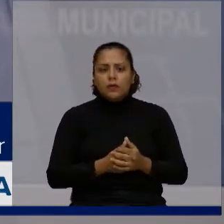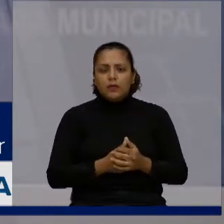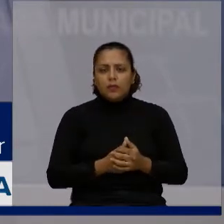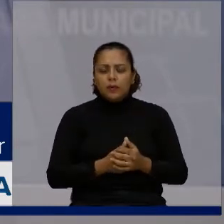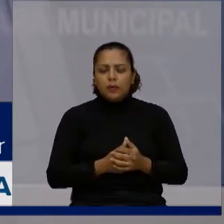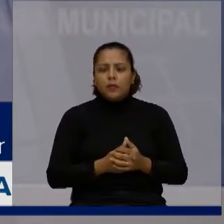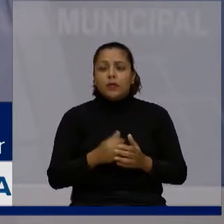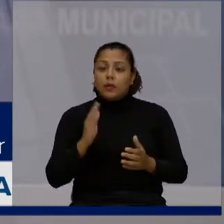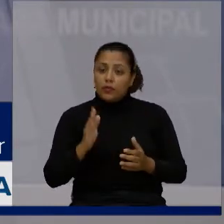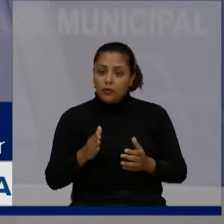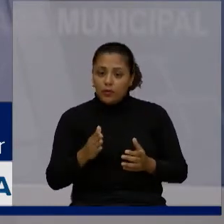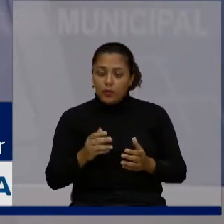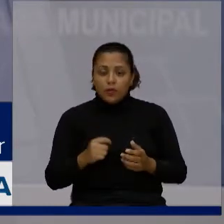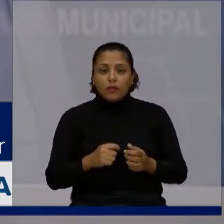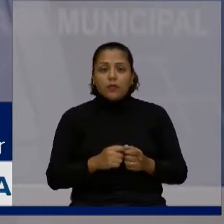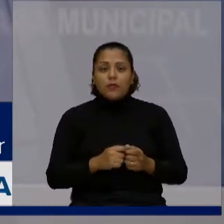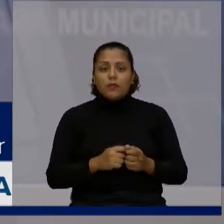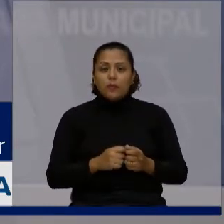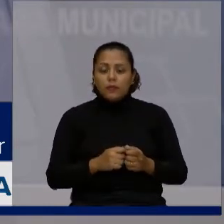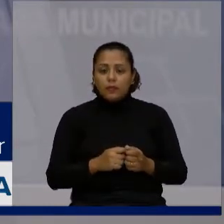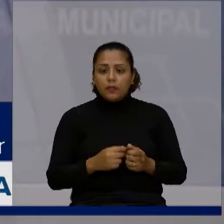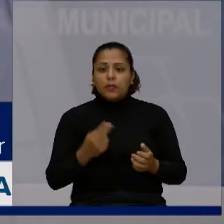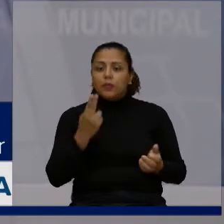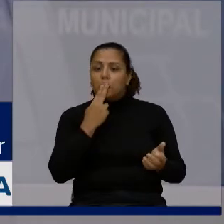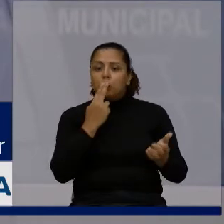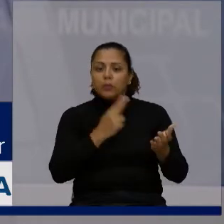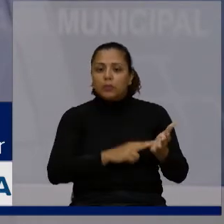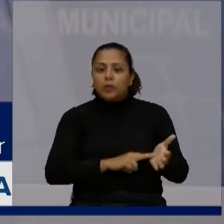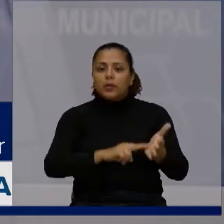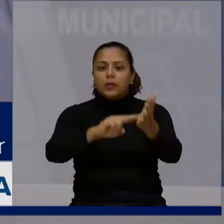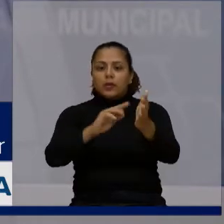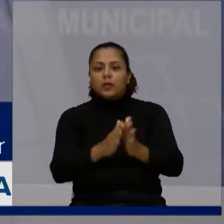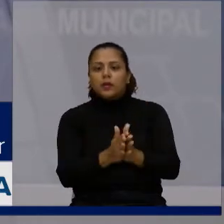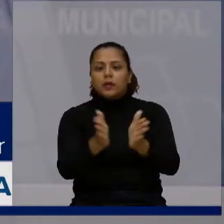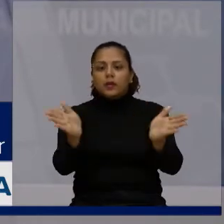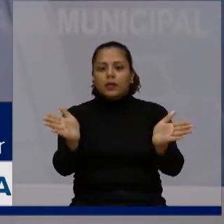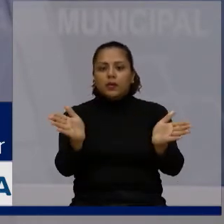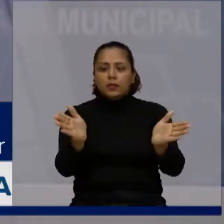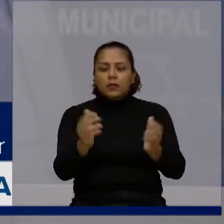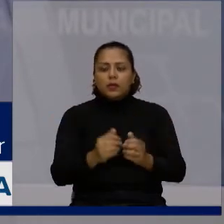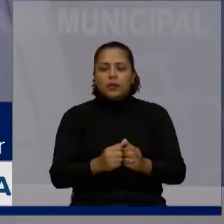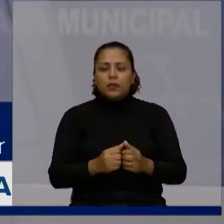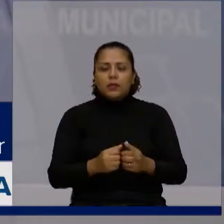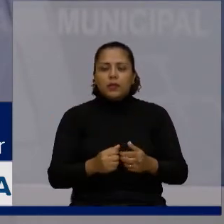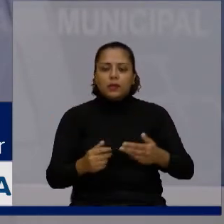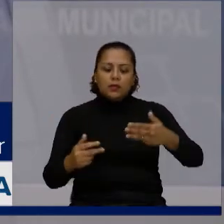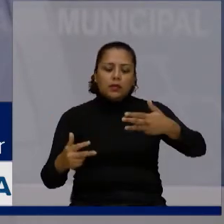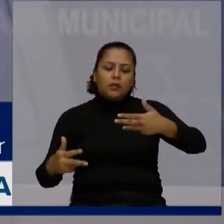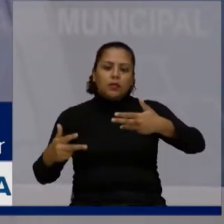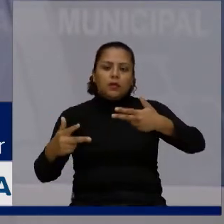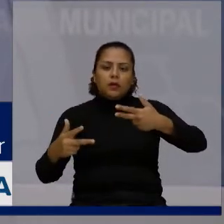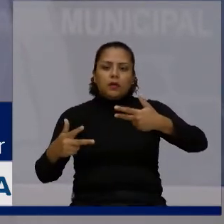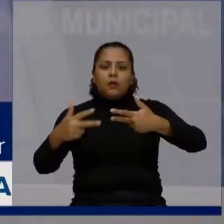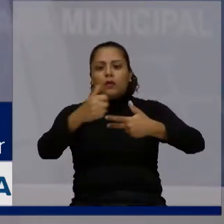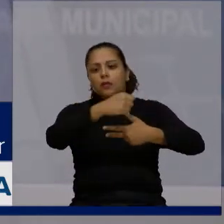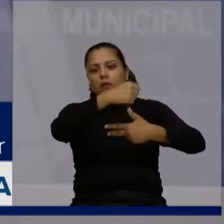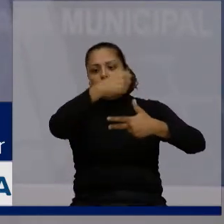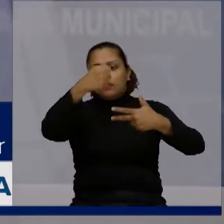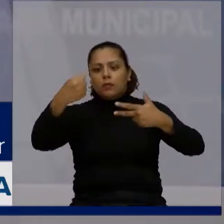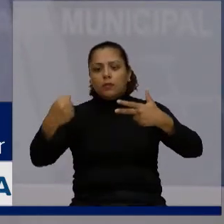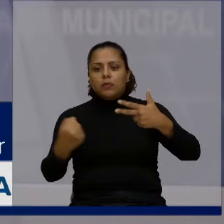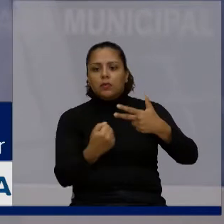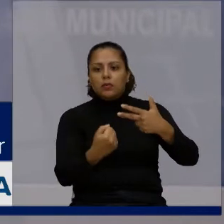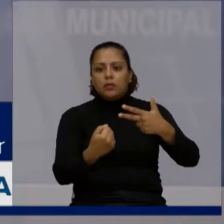casa uma carta aberta aos poderes da República. Esta carta